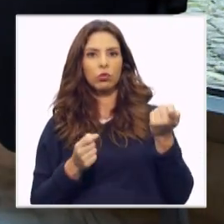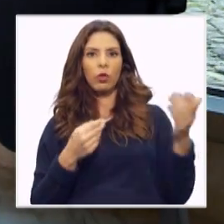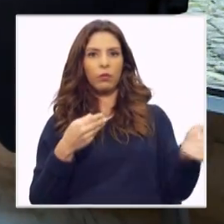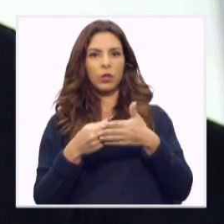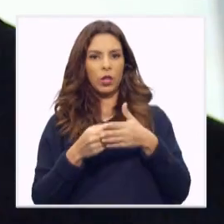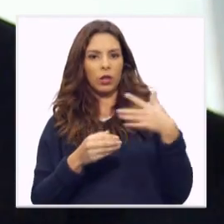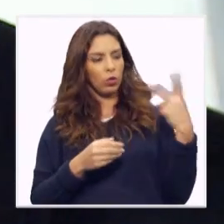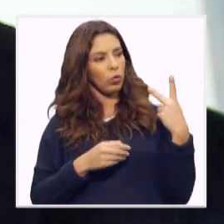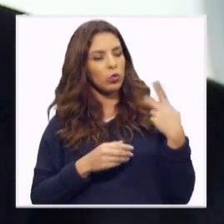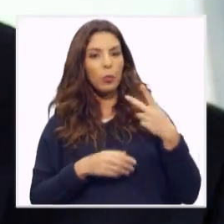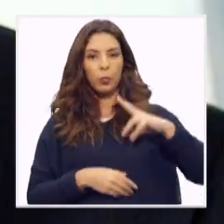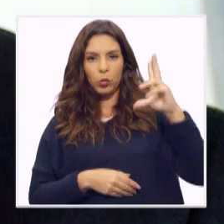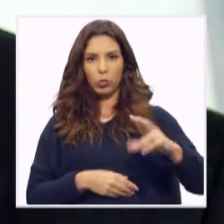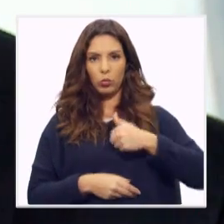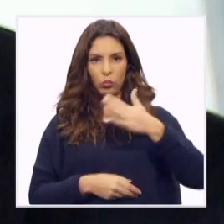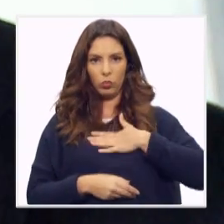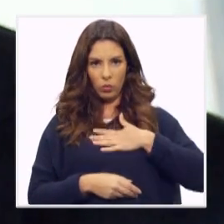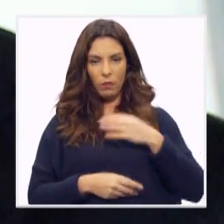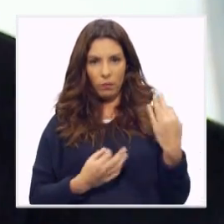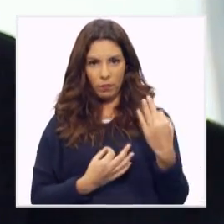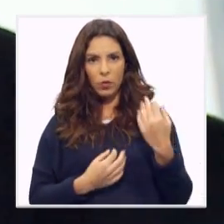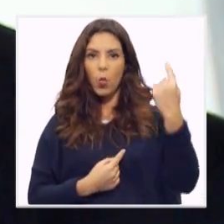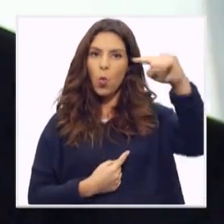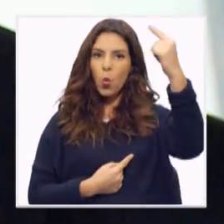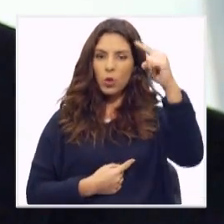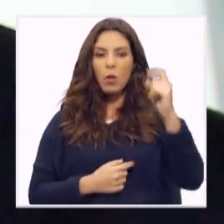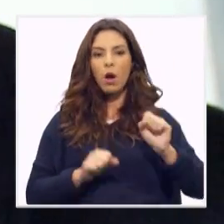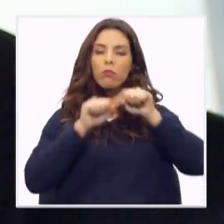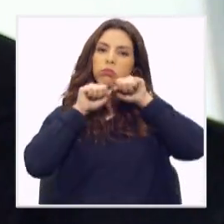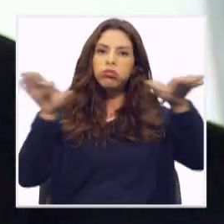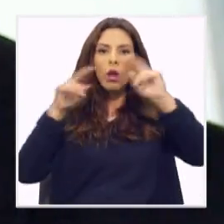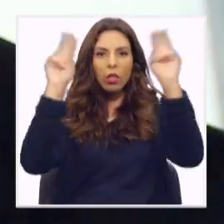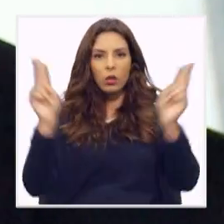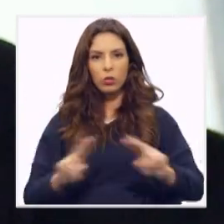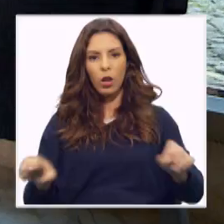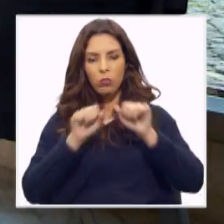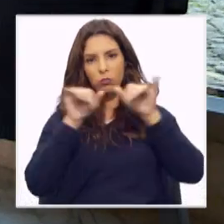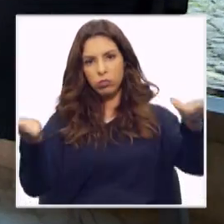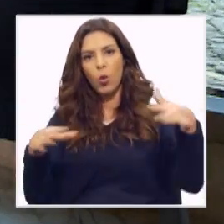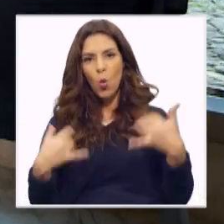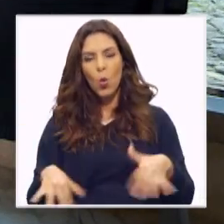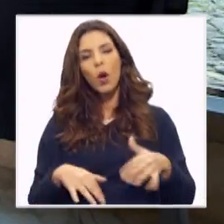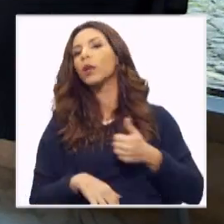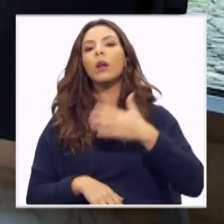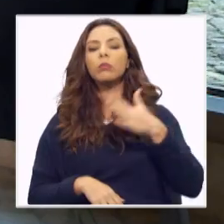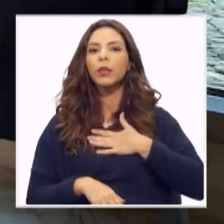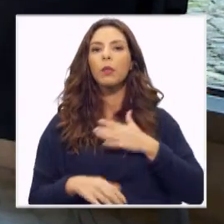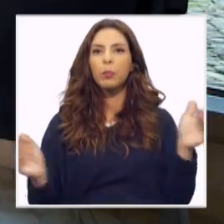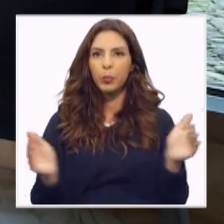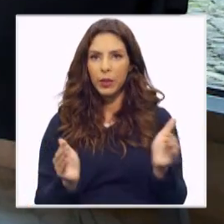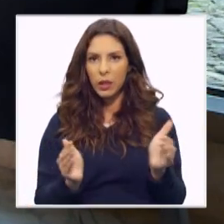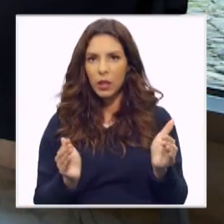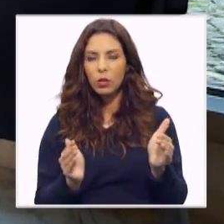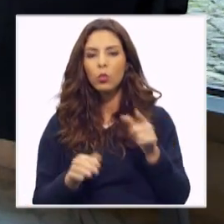Y Combinator, que fomos a primeira empresa portuguesa a fazê-lo e foi uma validação a nível global. E antes de criar esta